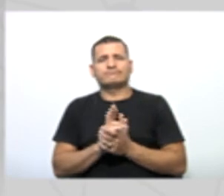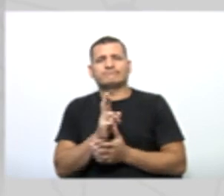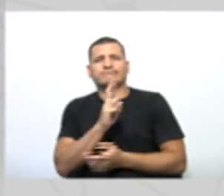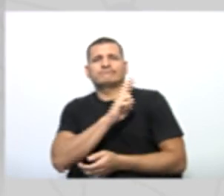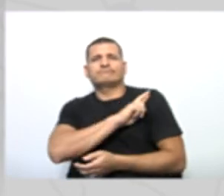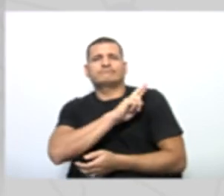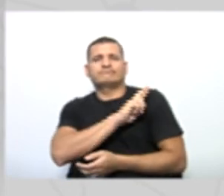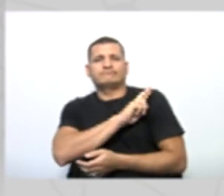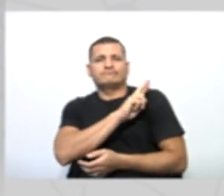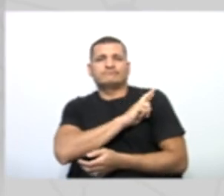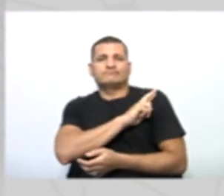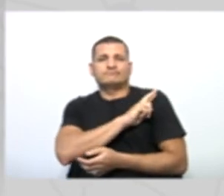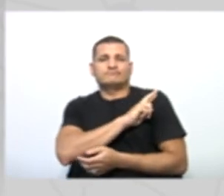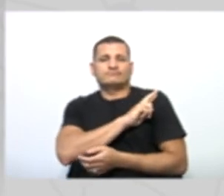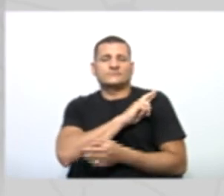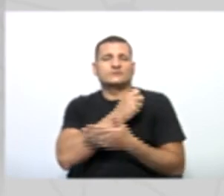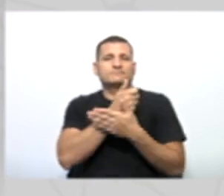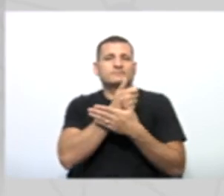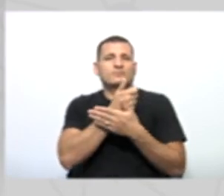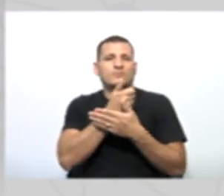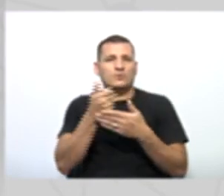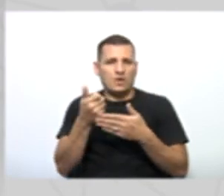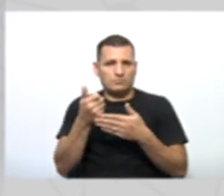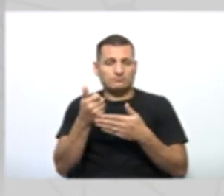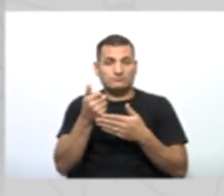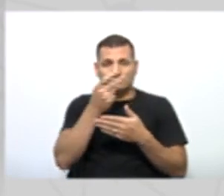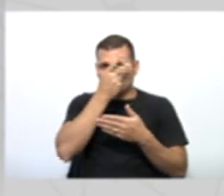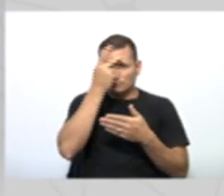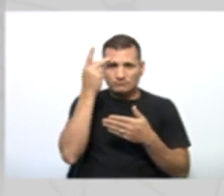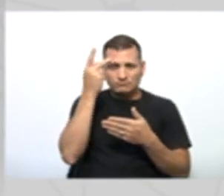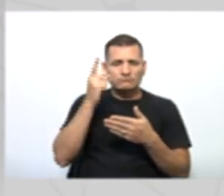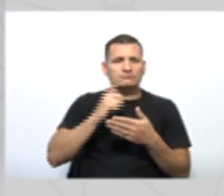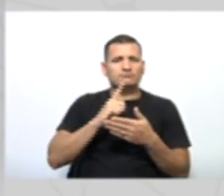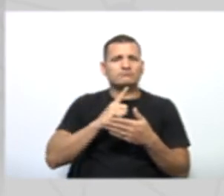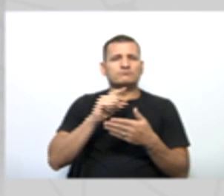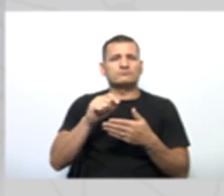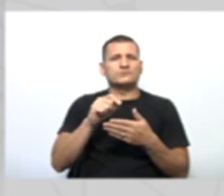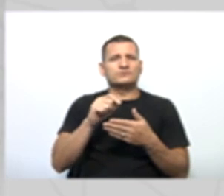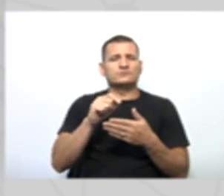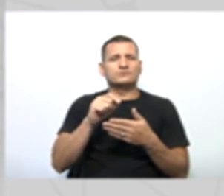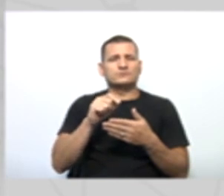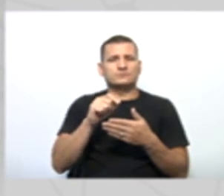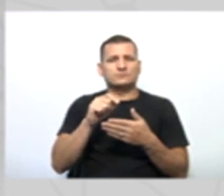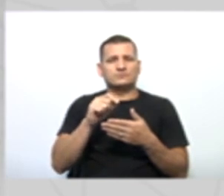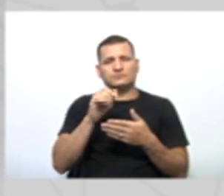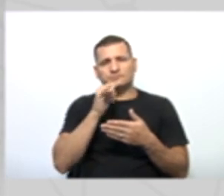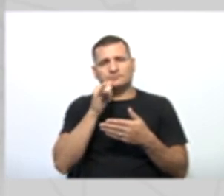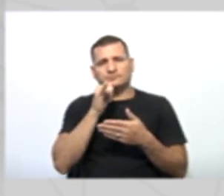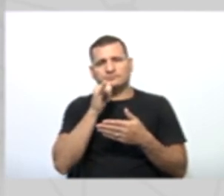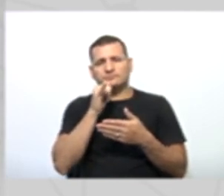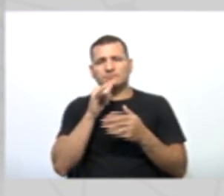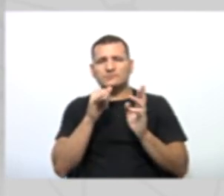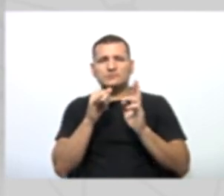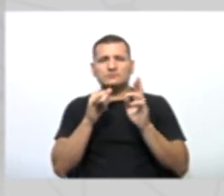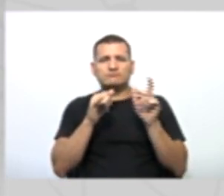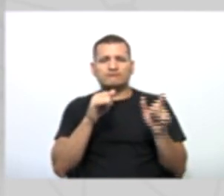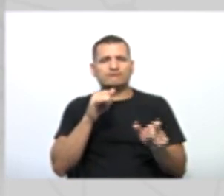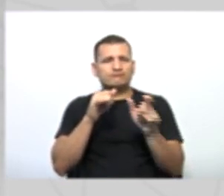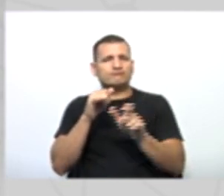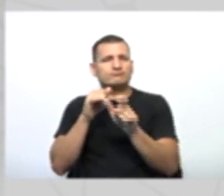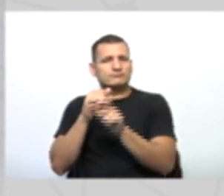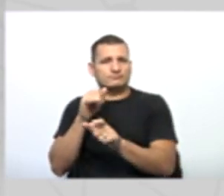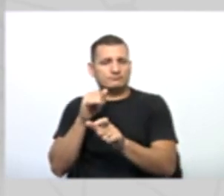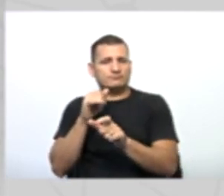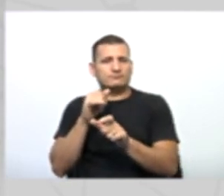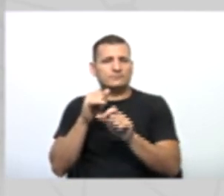a responsabilidade que o sujeito tem diante da ação moral, ou seja, quem é o sujeito? Somos nós. Como a gente pode